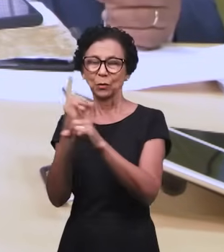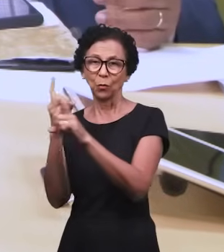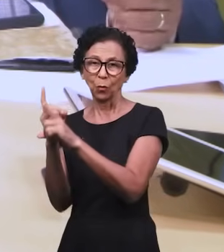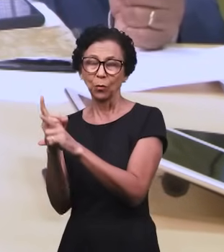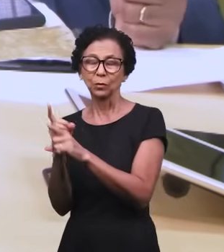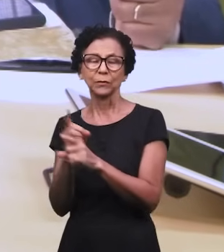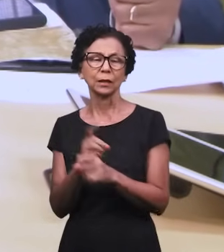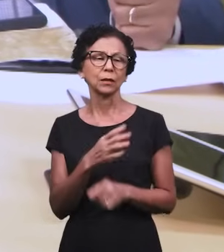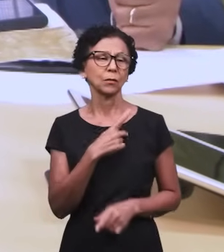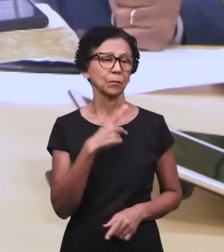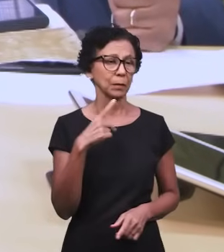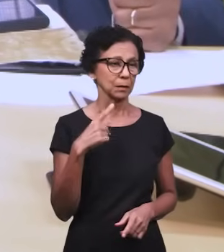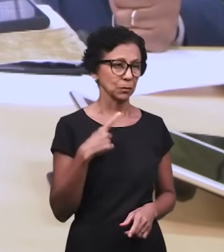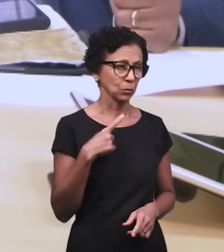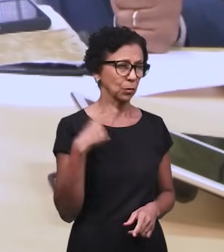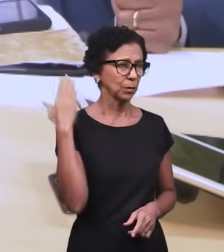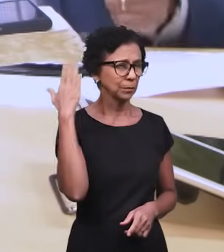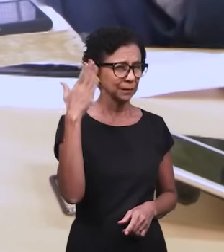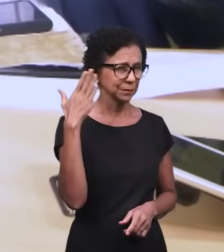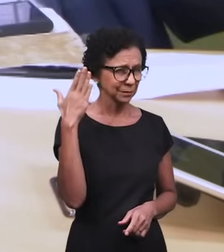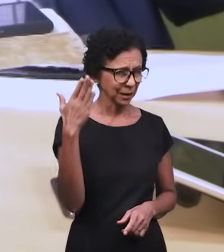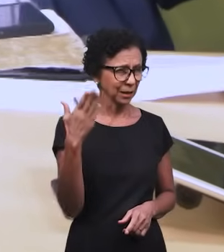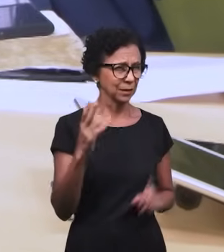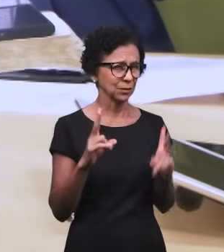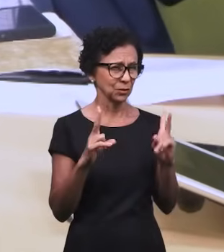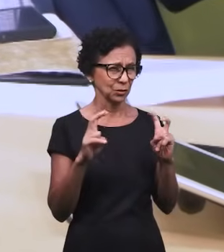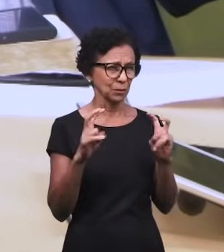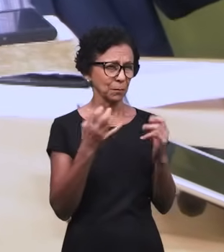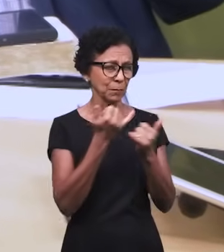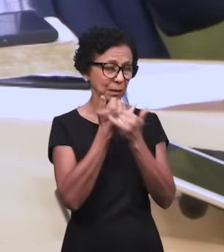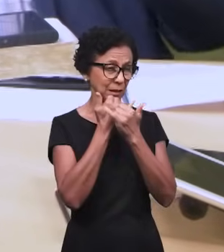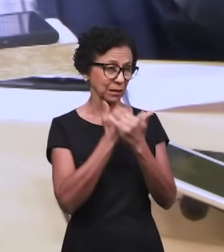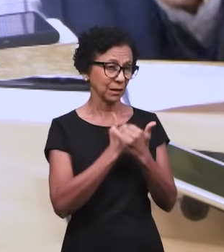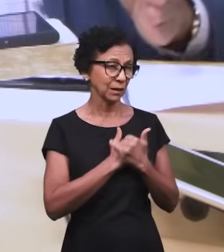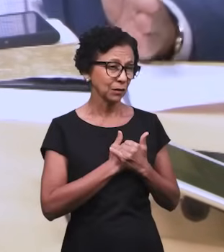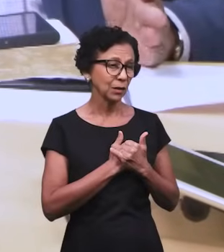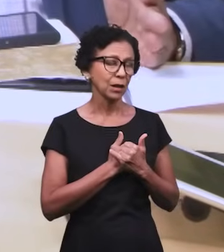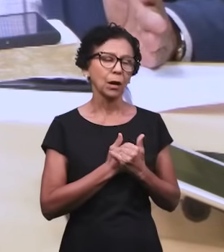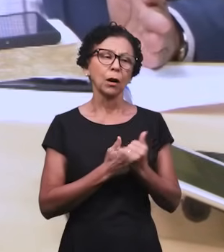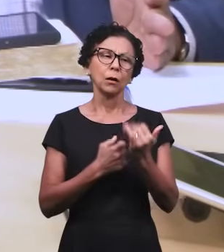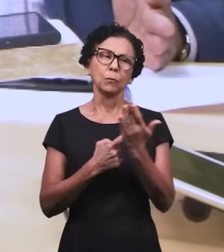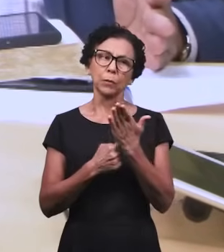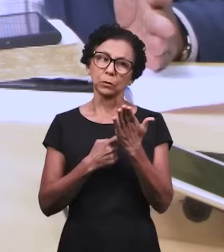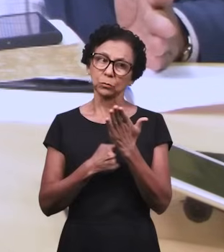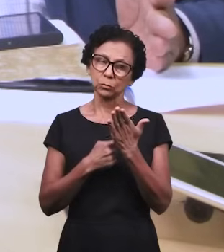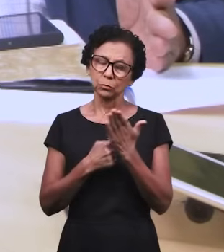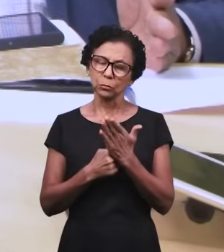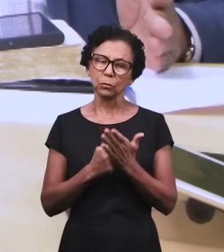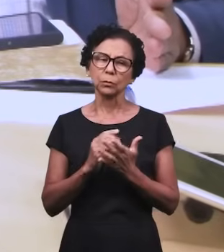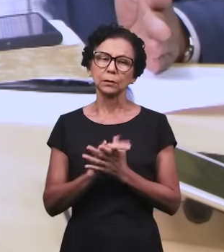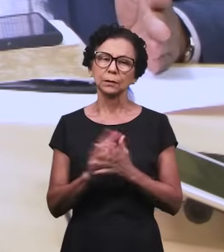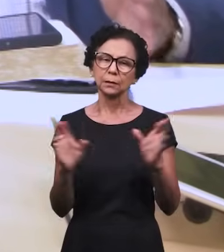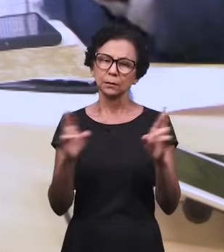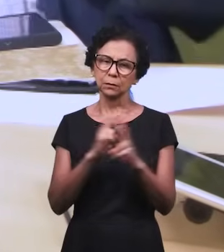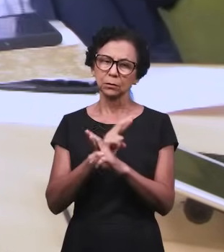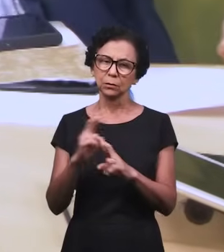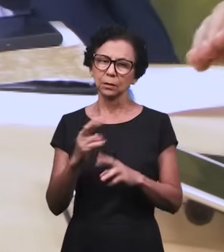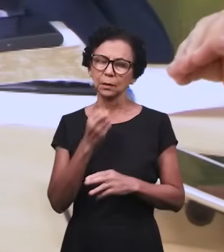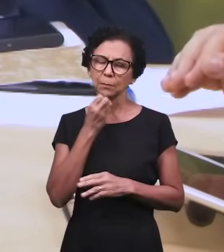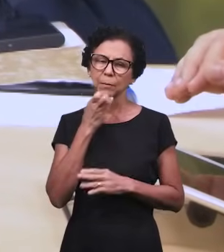a minha minha vida a meu casamento na minha família não sei o quê é uma palavra realmente que que é forte né hoje em dia é forte